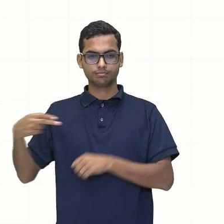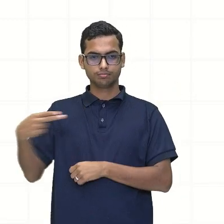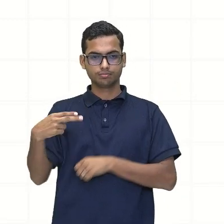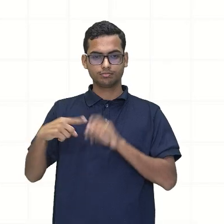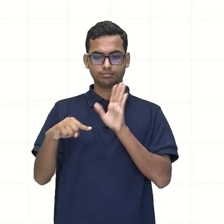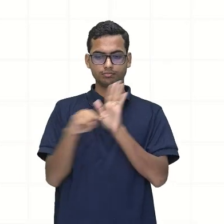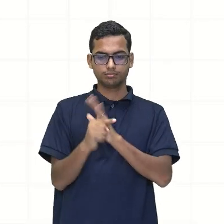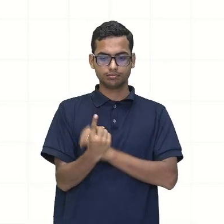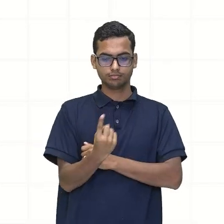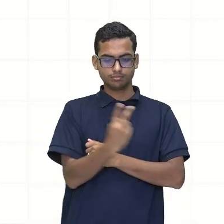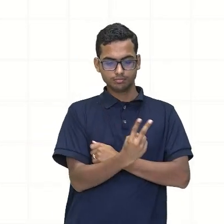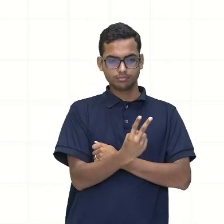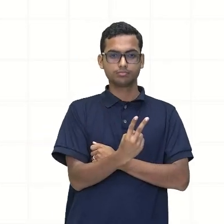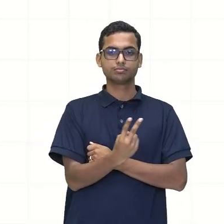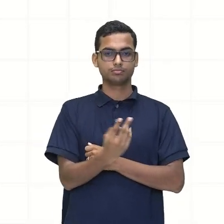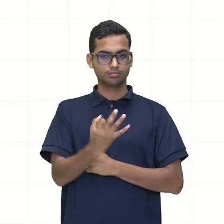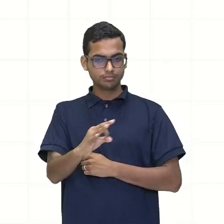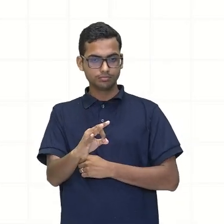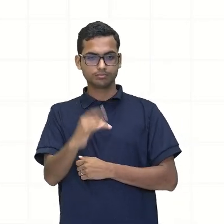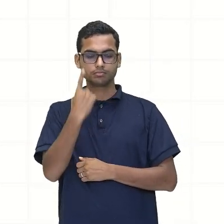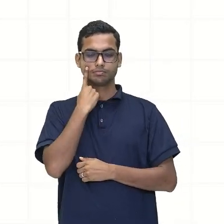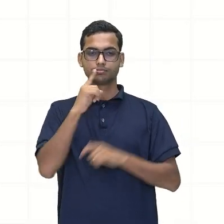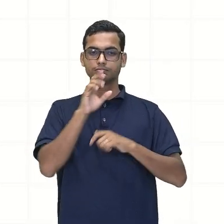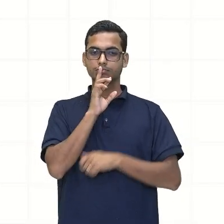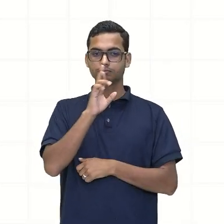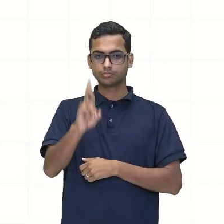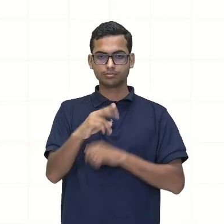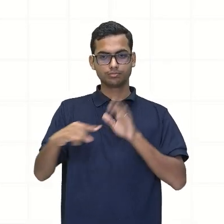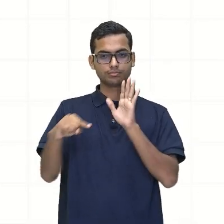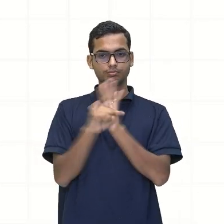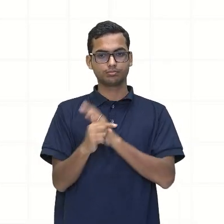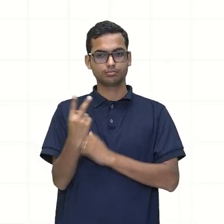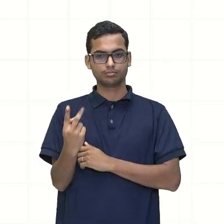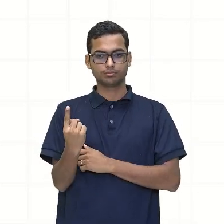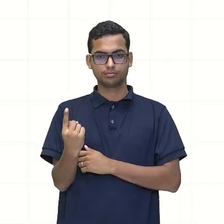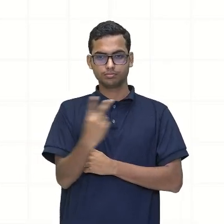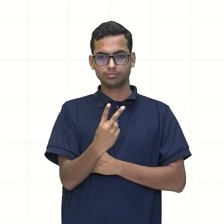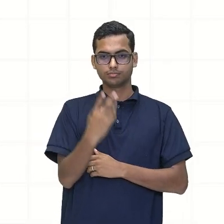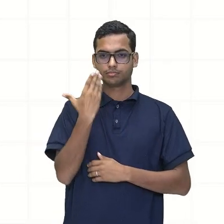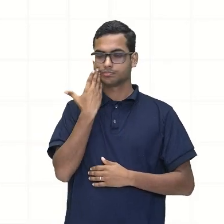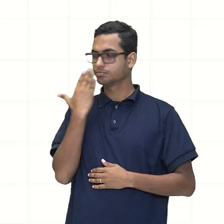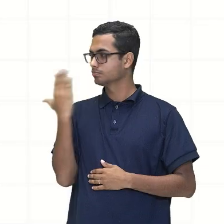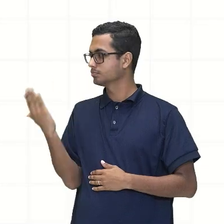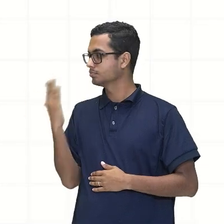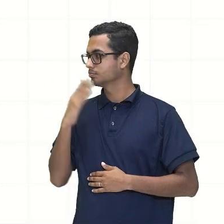Então, o resultado dessa expressão é menos 12.